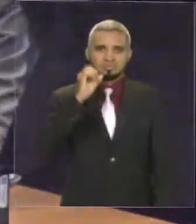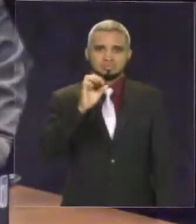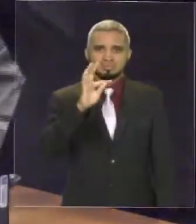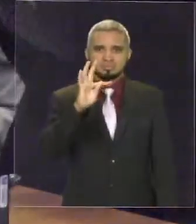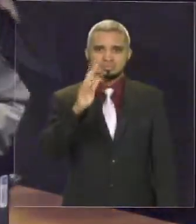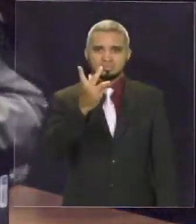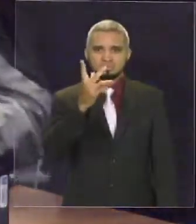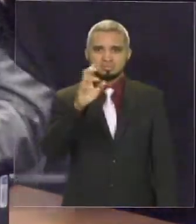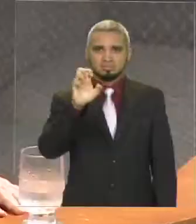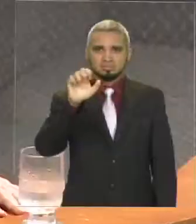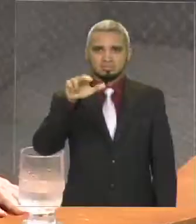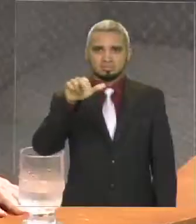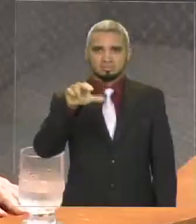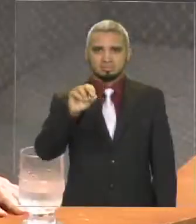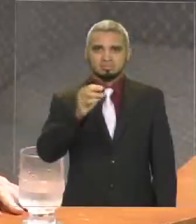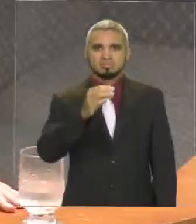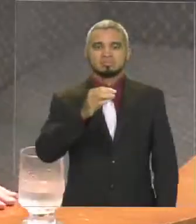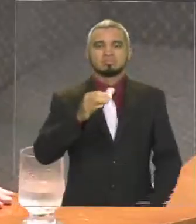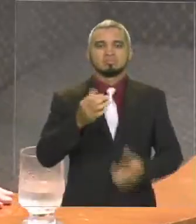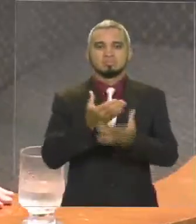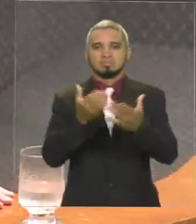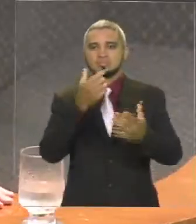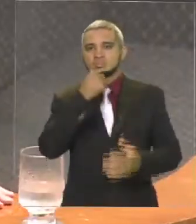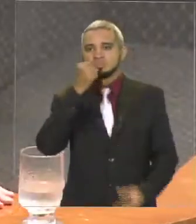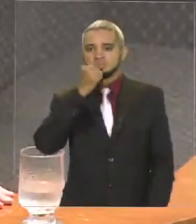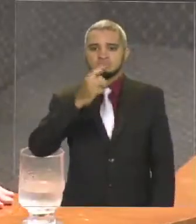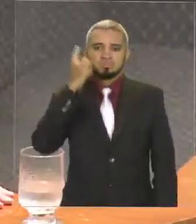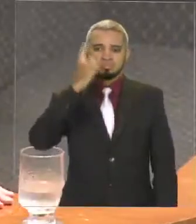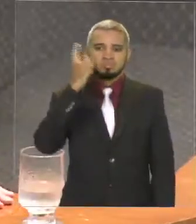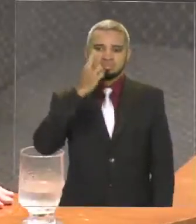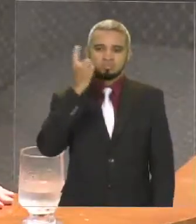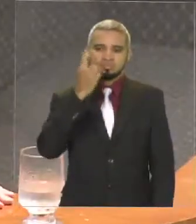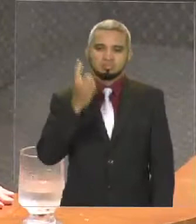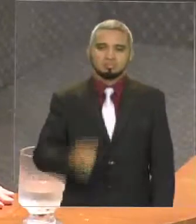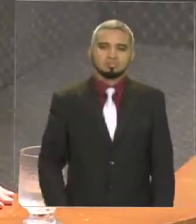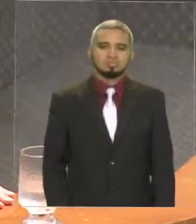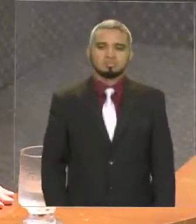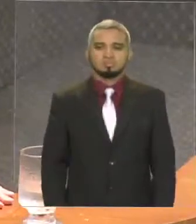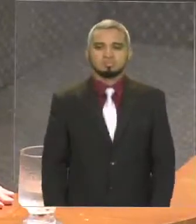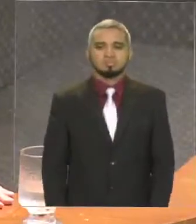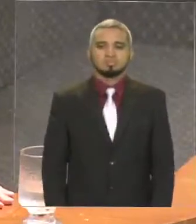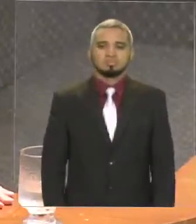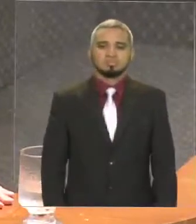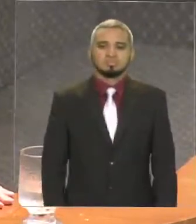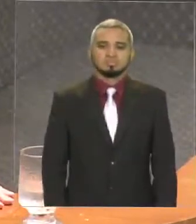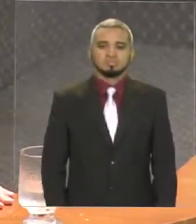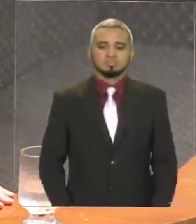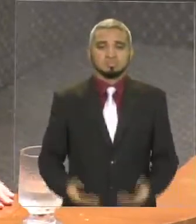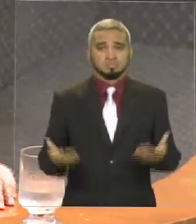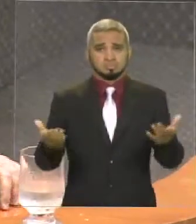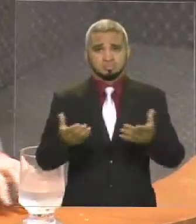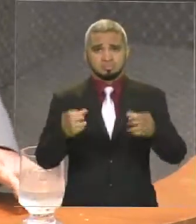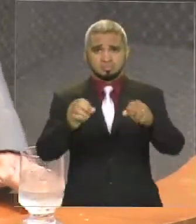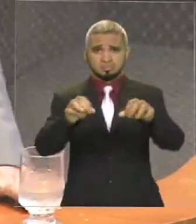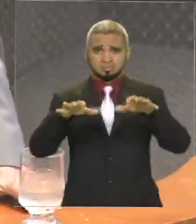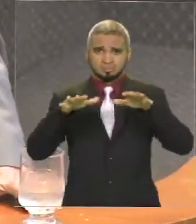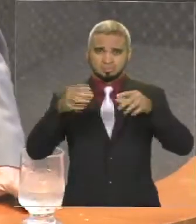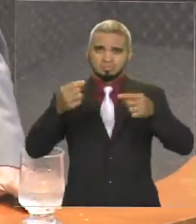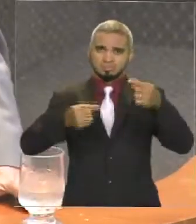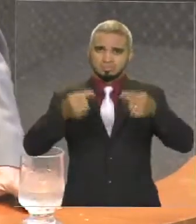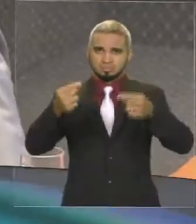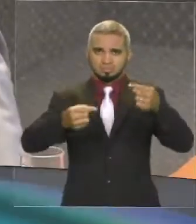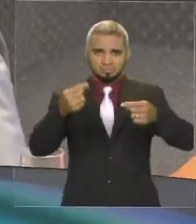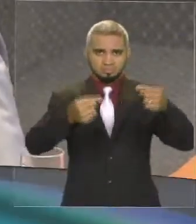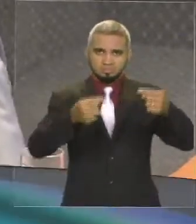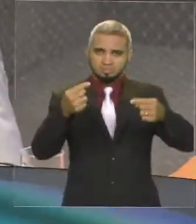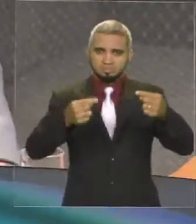senhores deputados, senhoras deputadas. Vivemos uma sessão de debates, faz parte